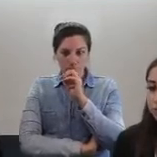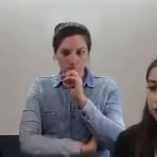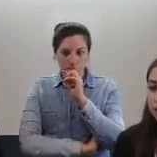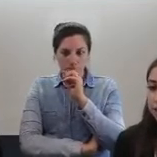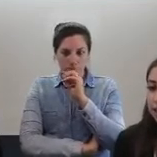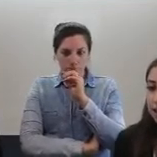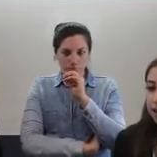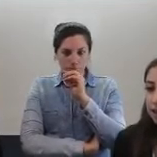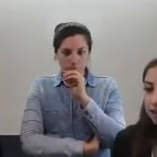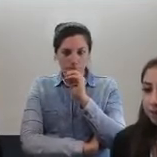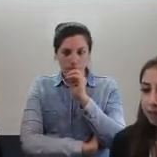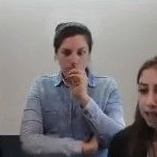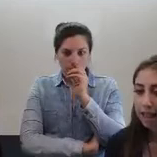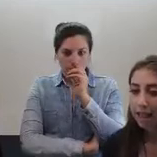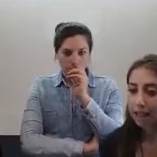ali por assunto, Jaque.